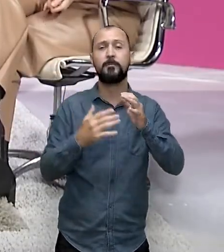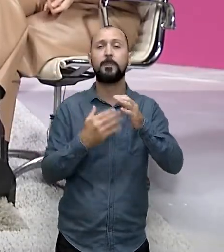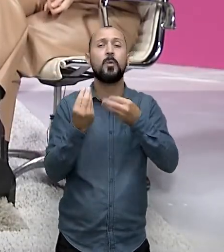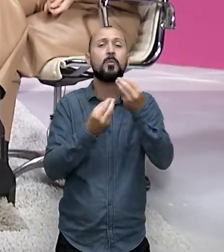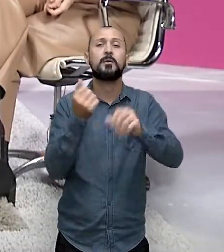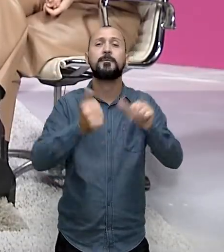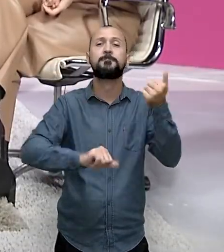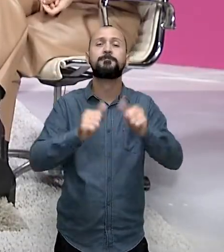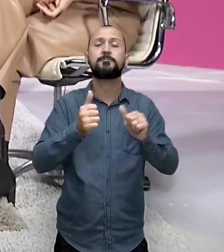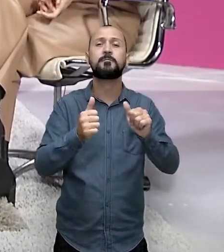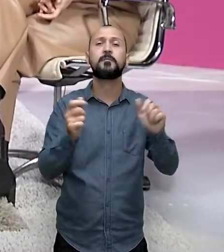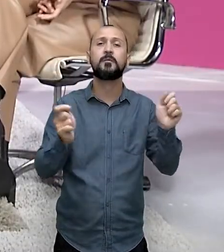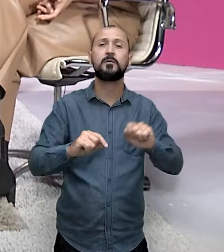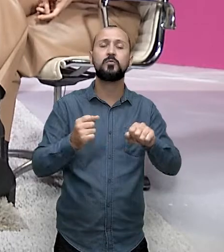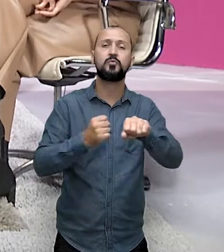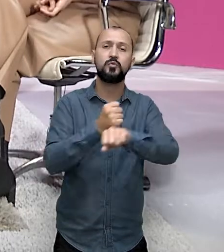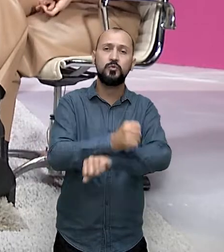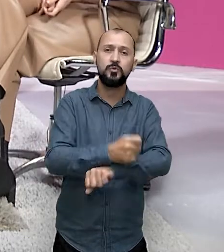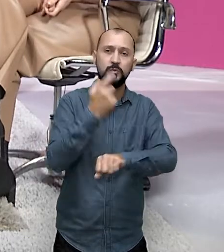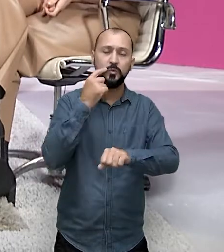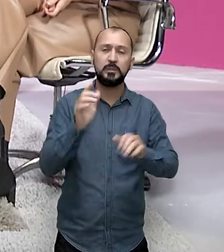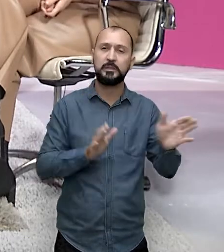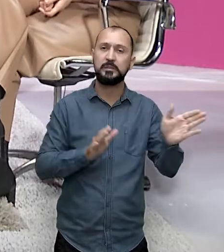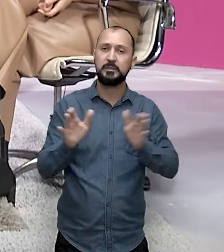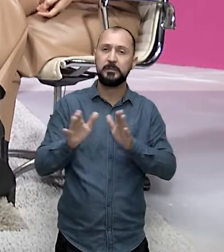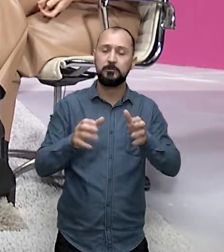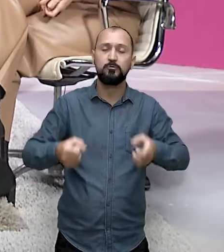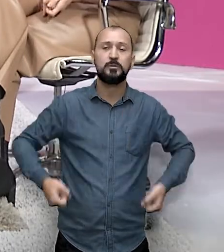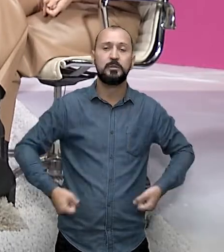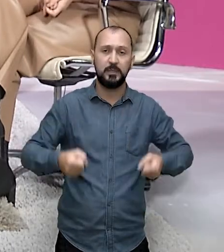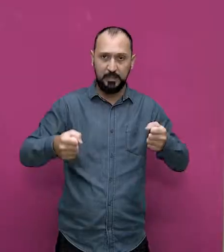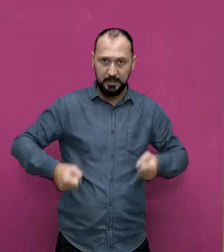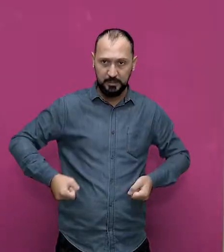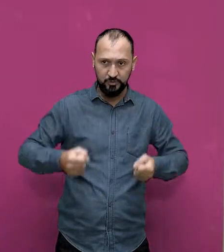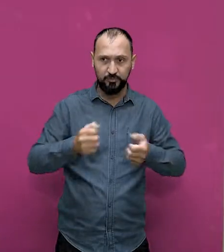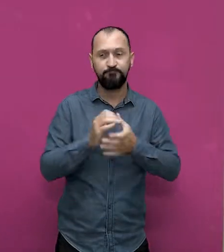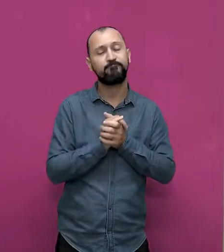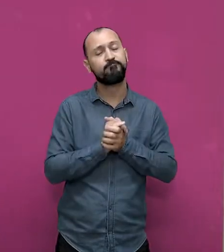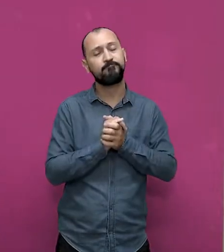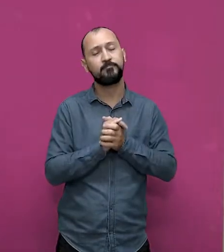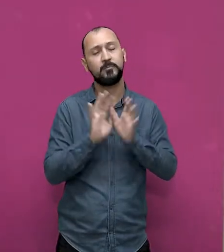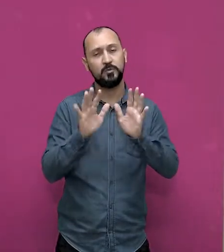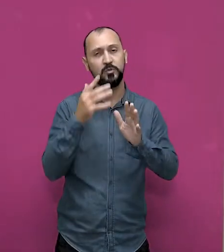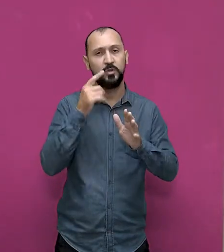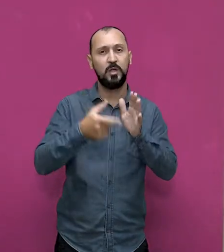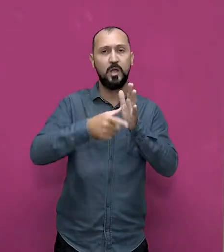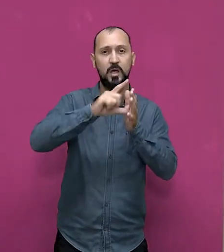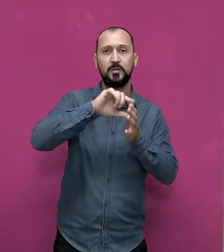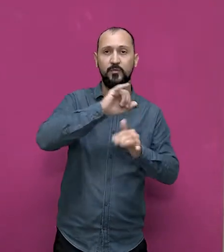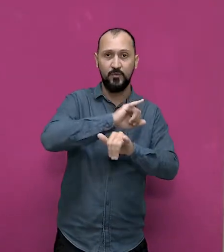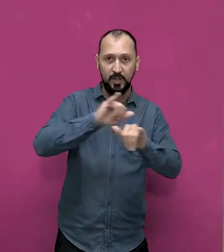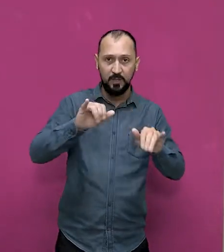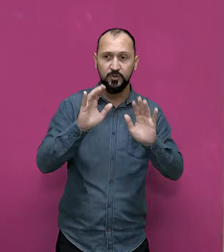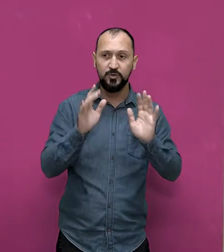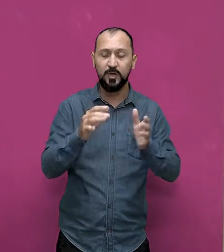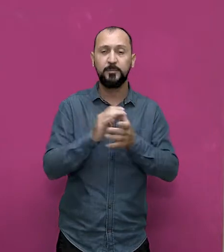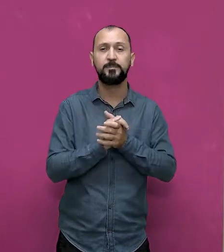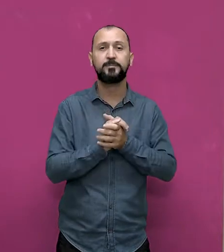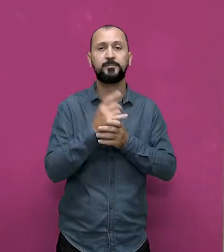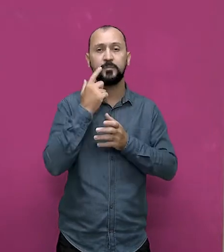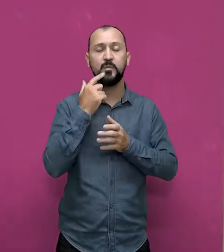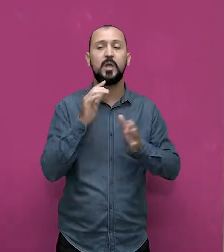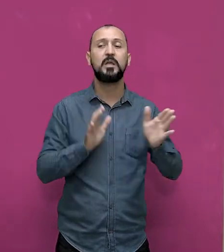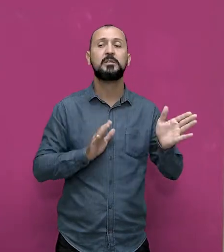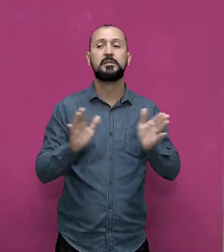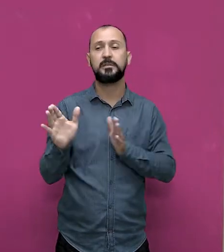limitações. Como está sendo avaliada a eficácia dos esforços para a acessibilidade dos cadeirantes? Bom, eu acho que, como eu já tinha falado também,